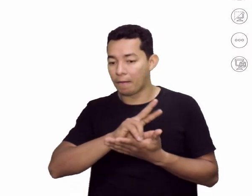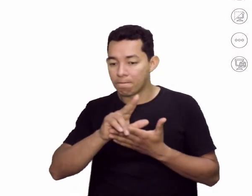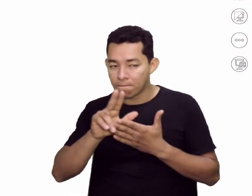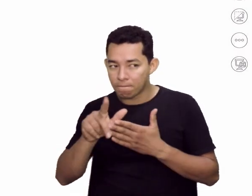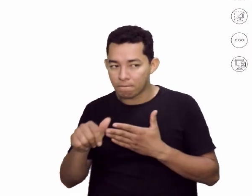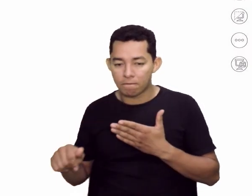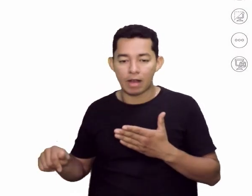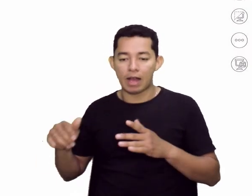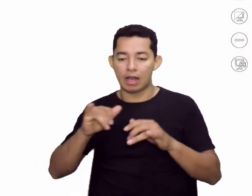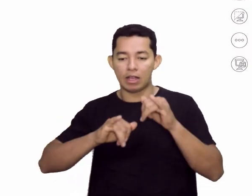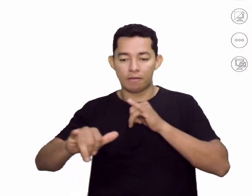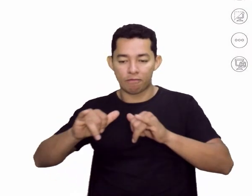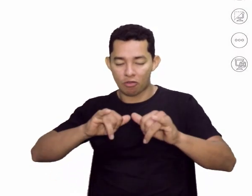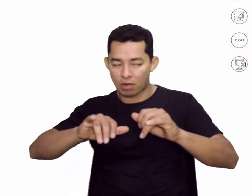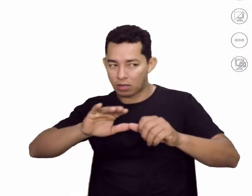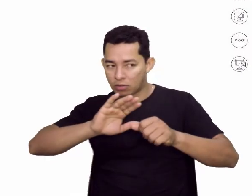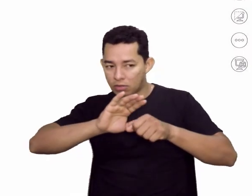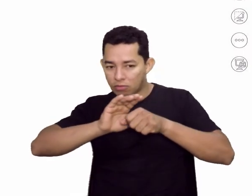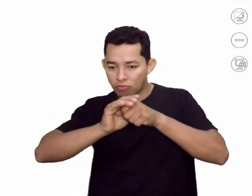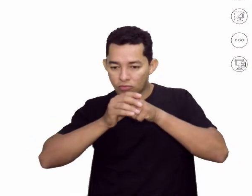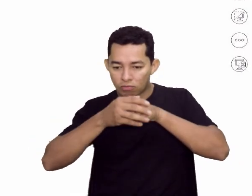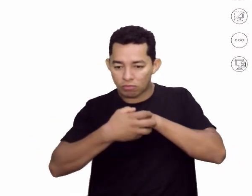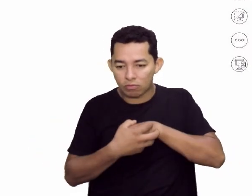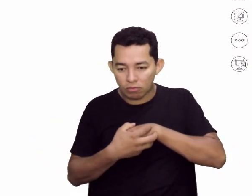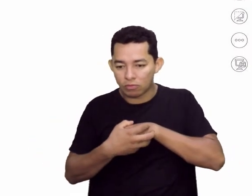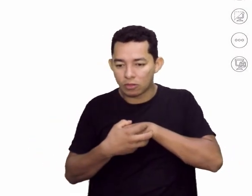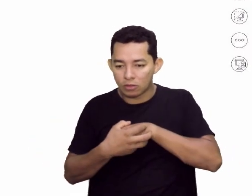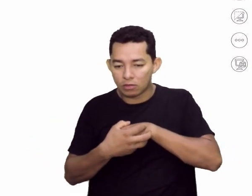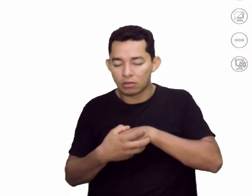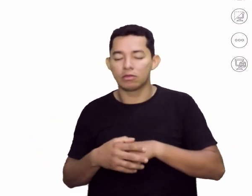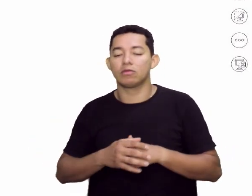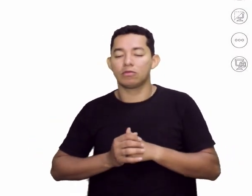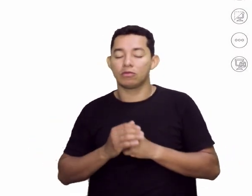pano, que, de certo modo, existe uma